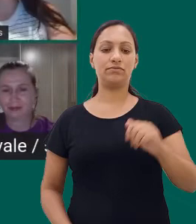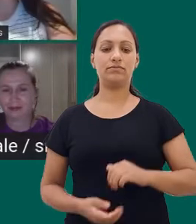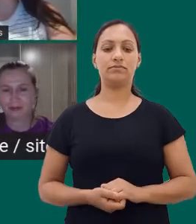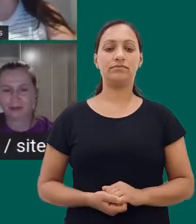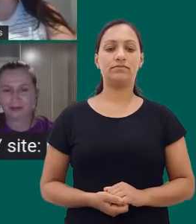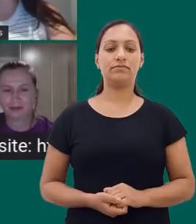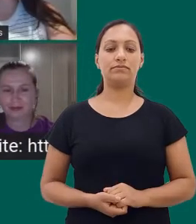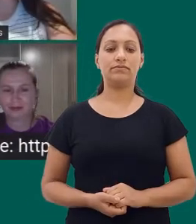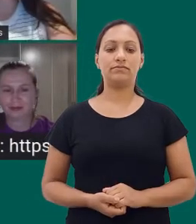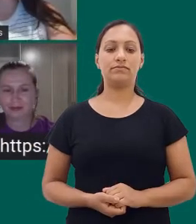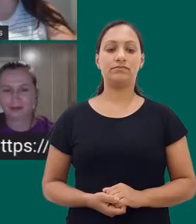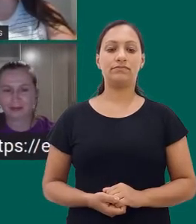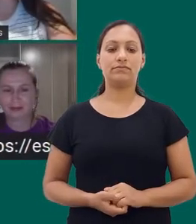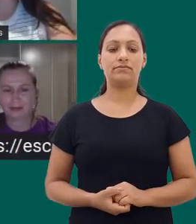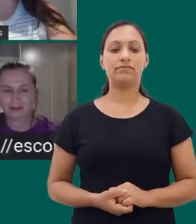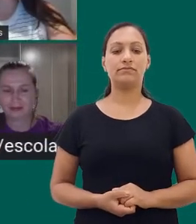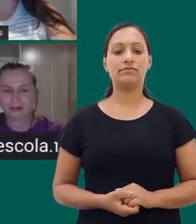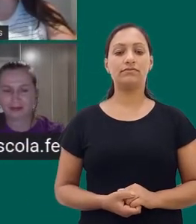Bom, eu